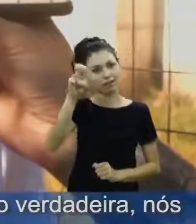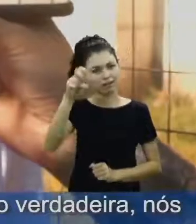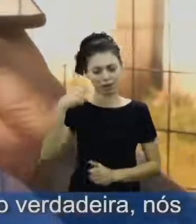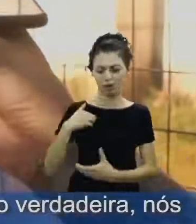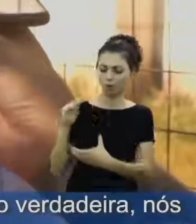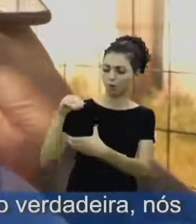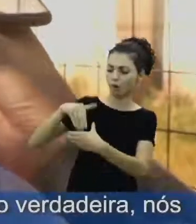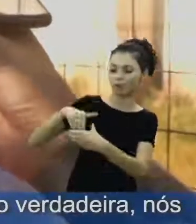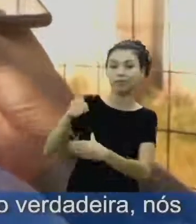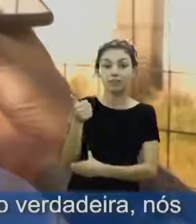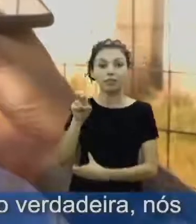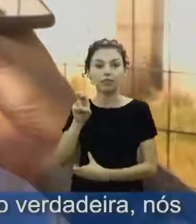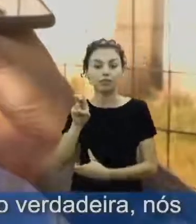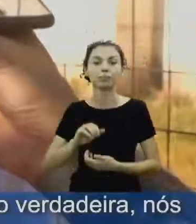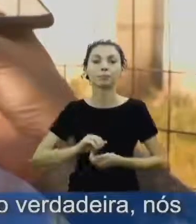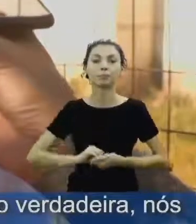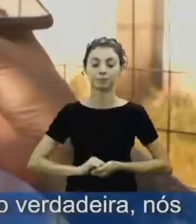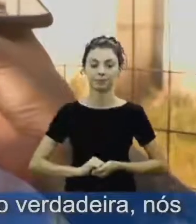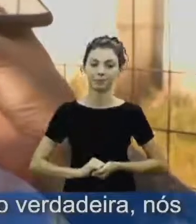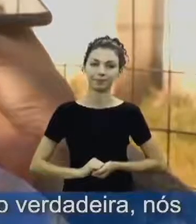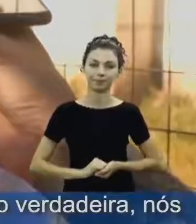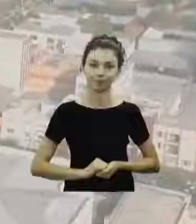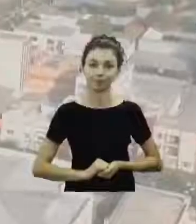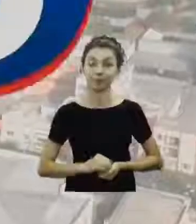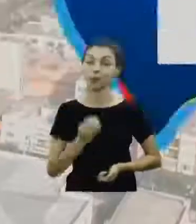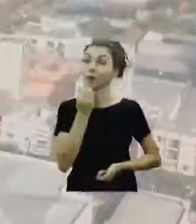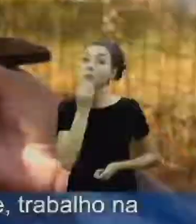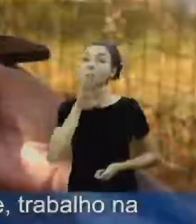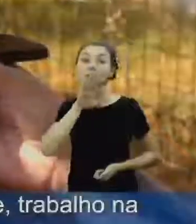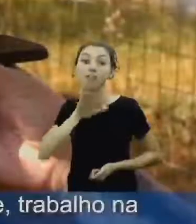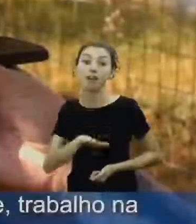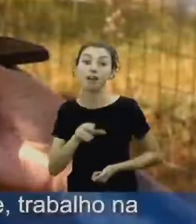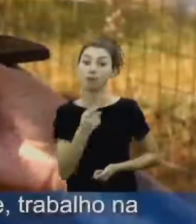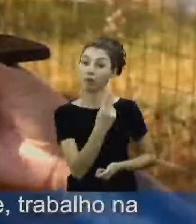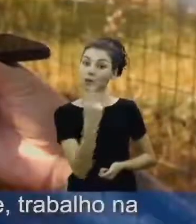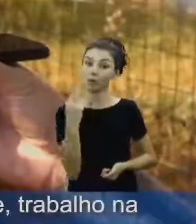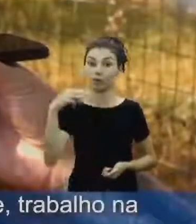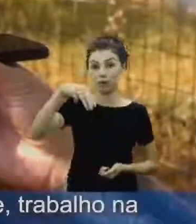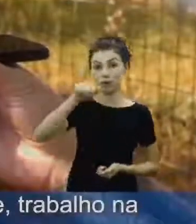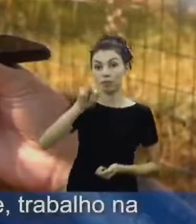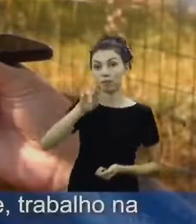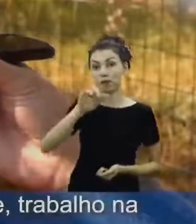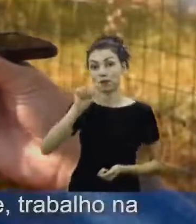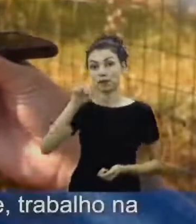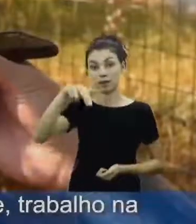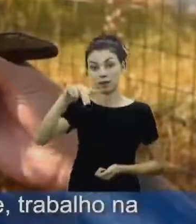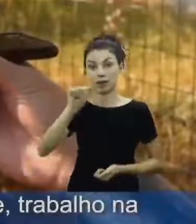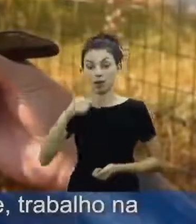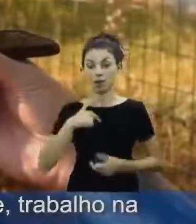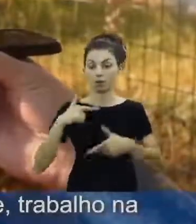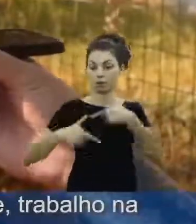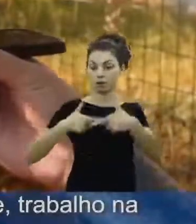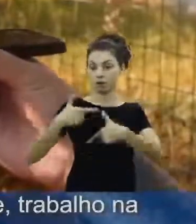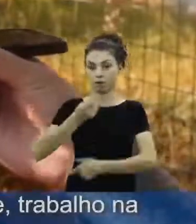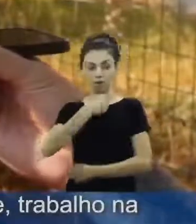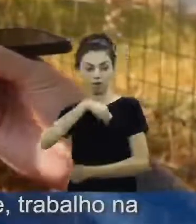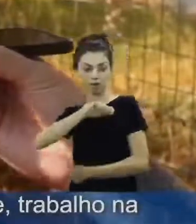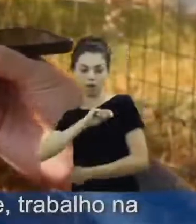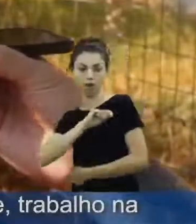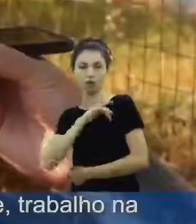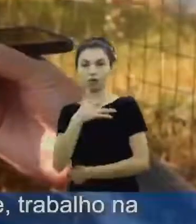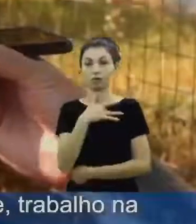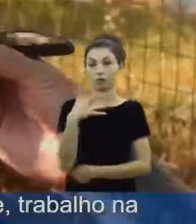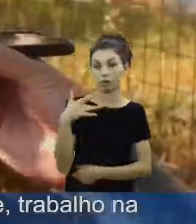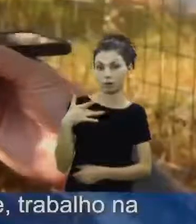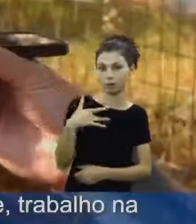Camilo Tomazoni. Dia 15, eu voto 15. Então, boa tarde, pessoal. Me chamo Mariana, sou agente